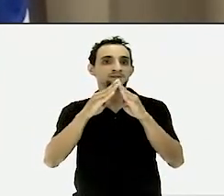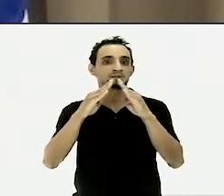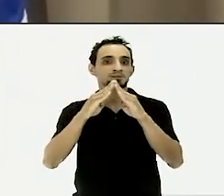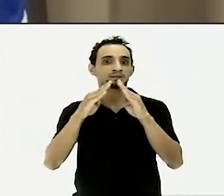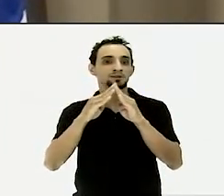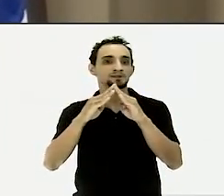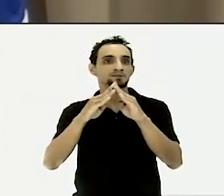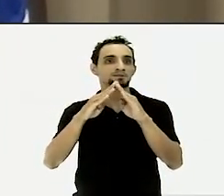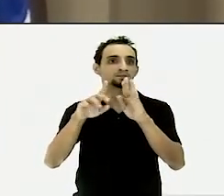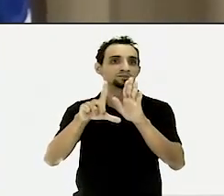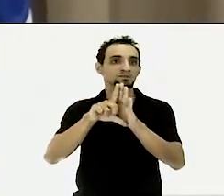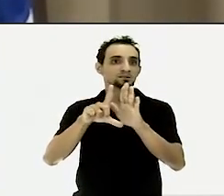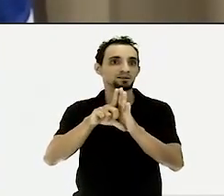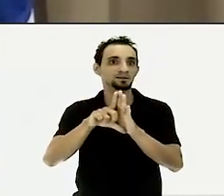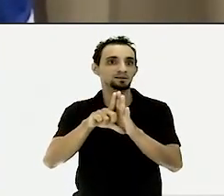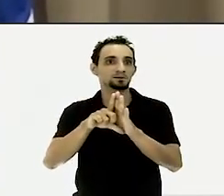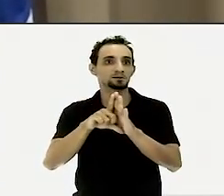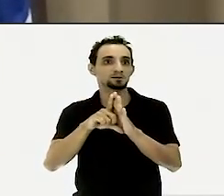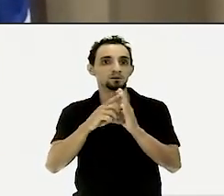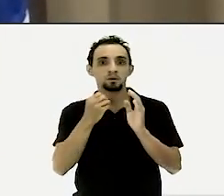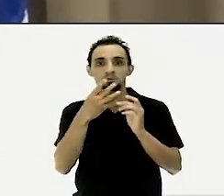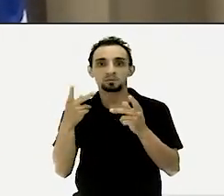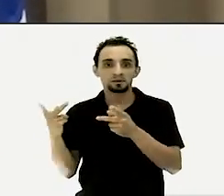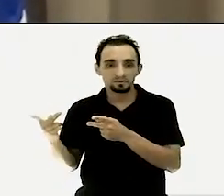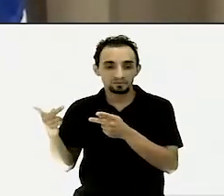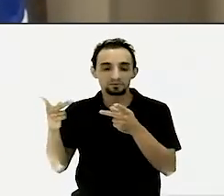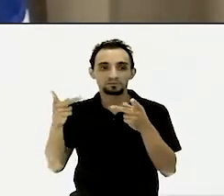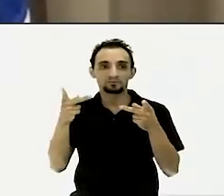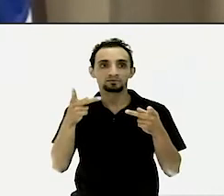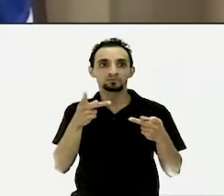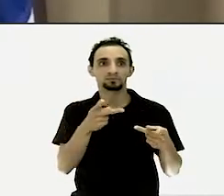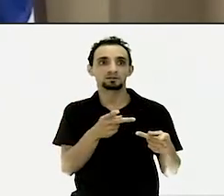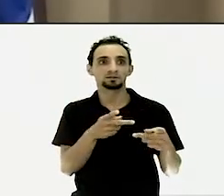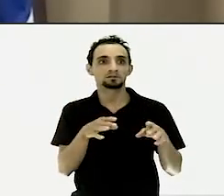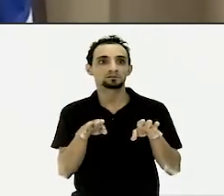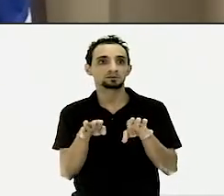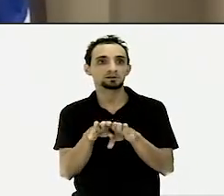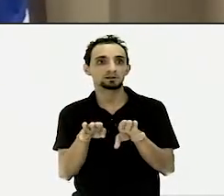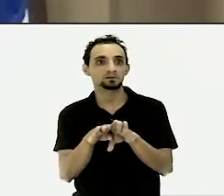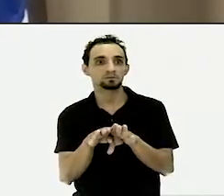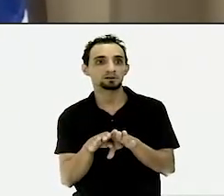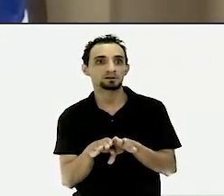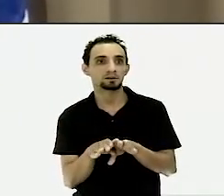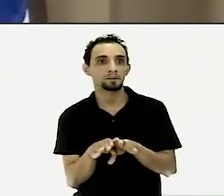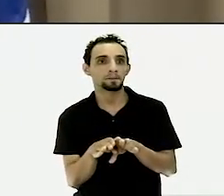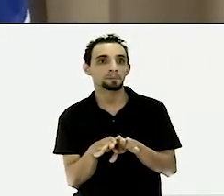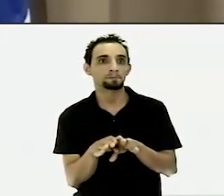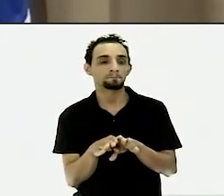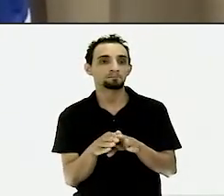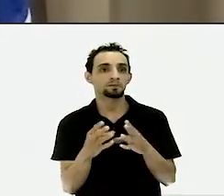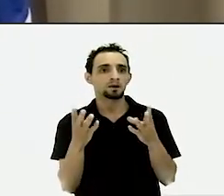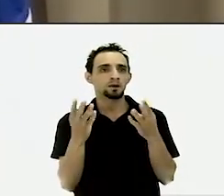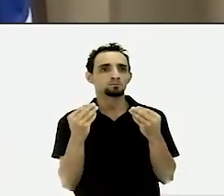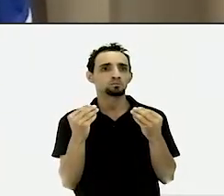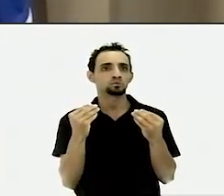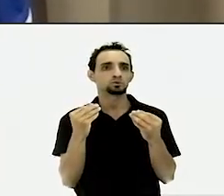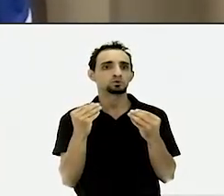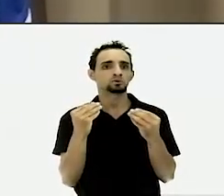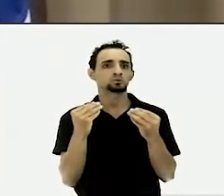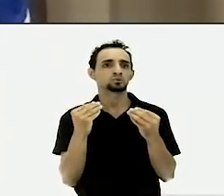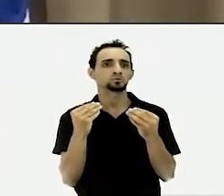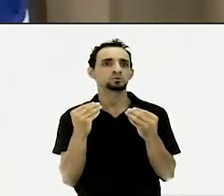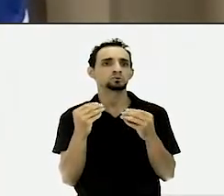né? Estarmos vivos, estarmos aqui discutindo o nosso município, que é extremamente importante, né? Não é verdade, Dito